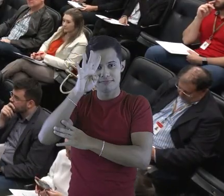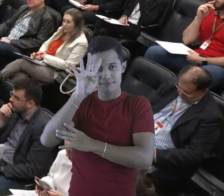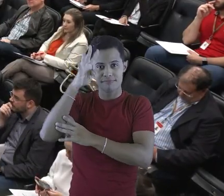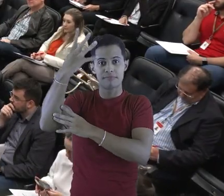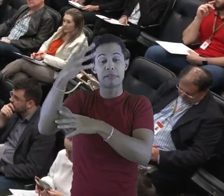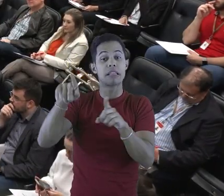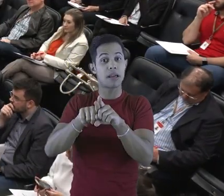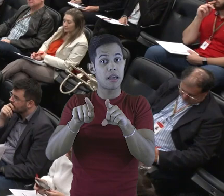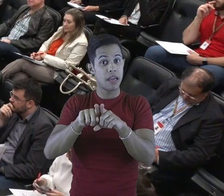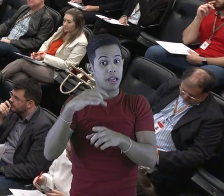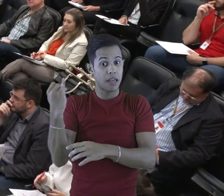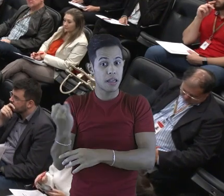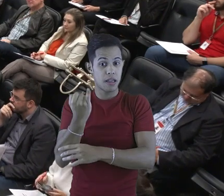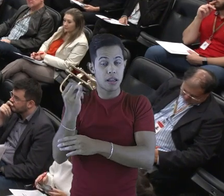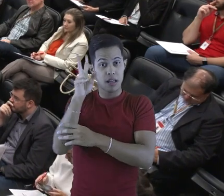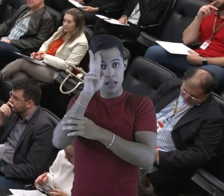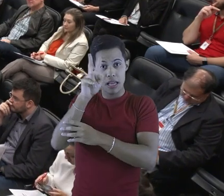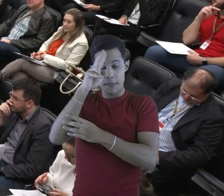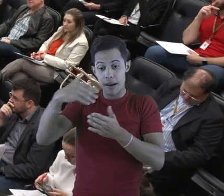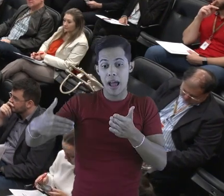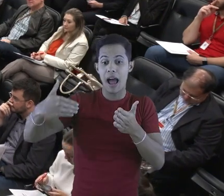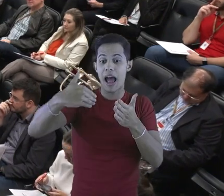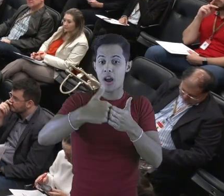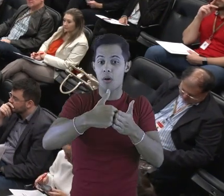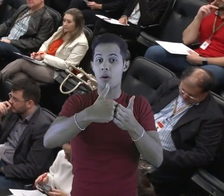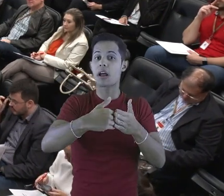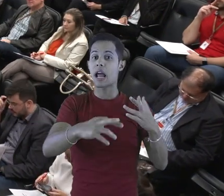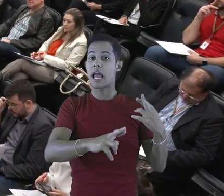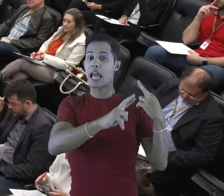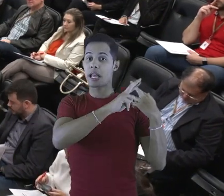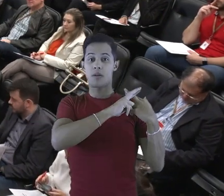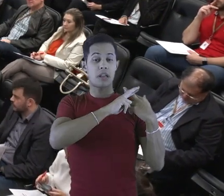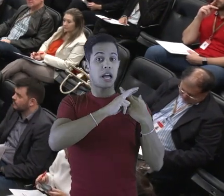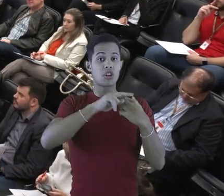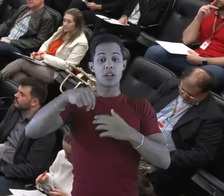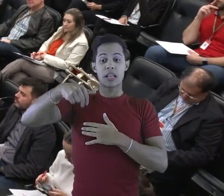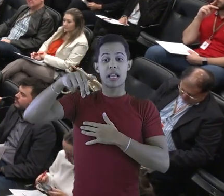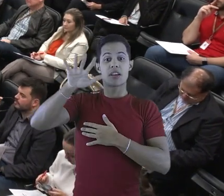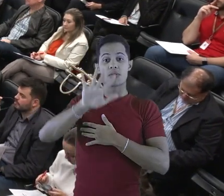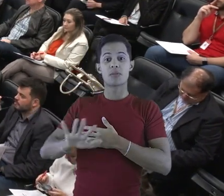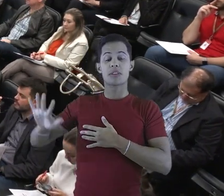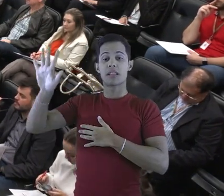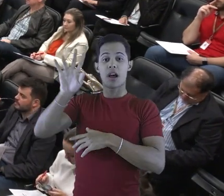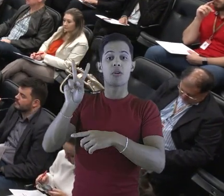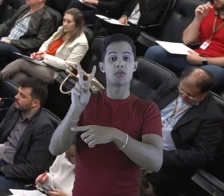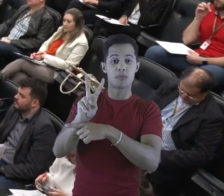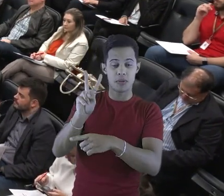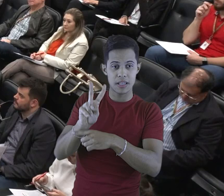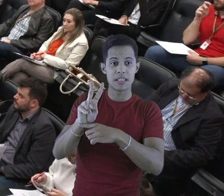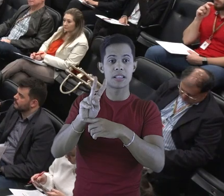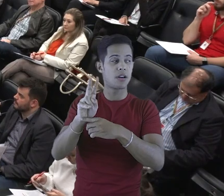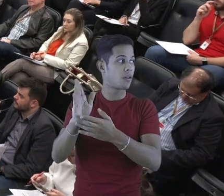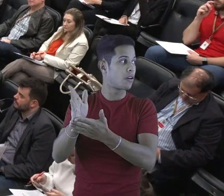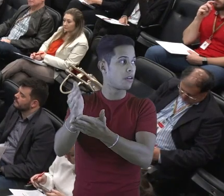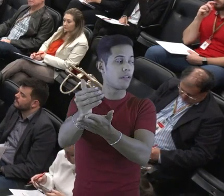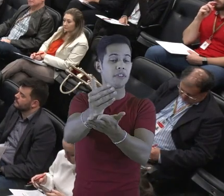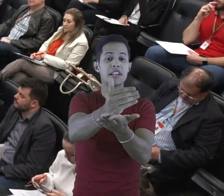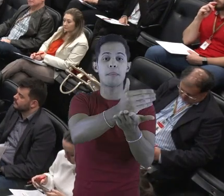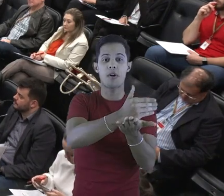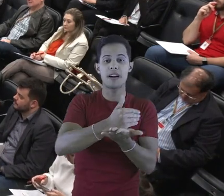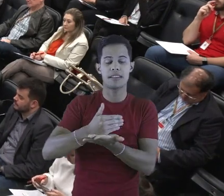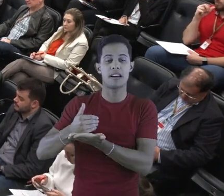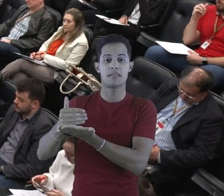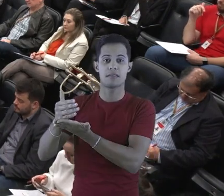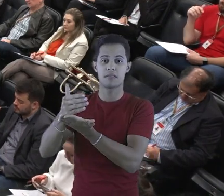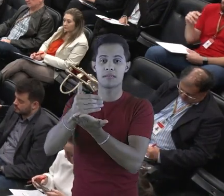urge ressaltar que, recentemente, a Autoridade Nacional de Proteção de Dados, como lembrado pelo professor Pironte, durante as nossas